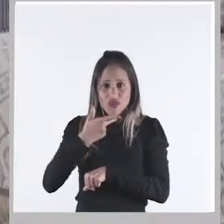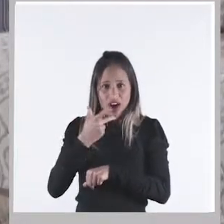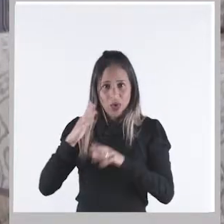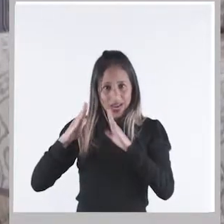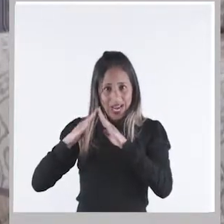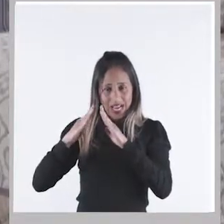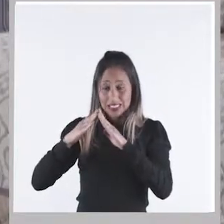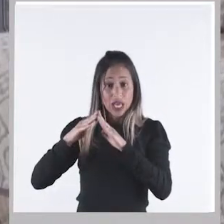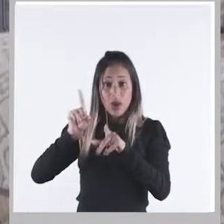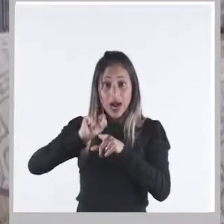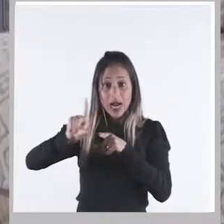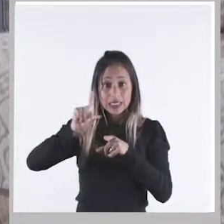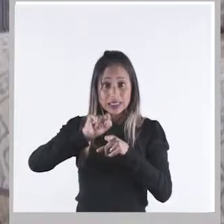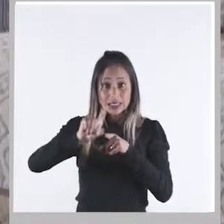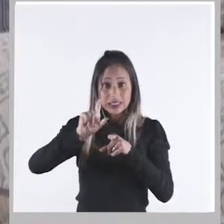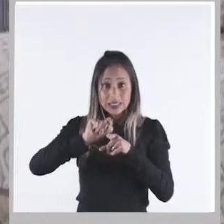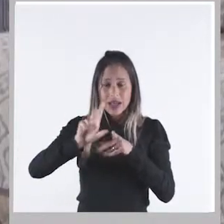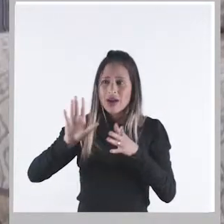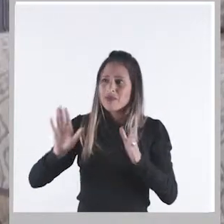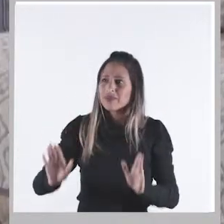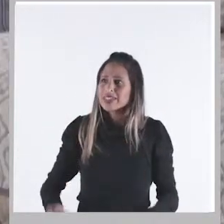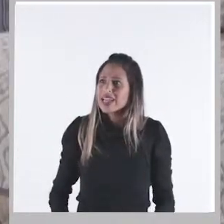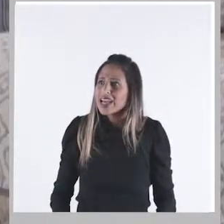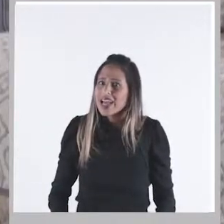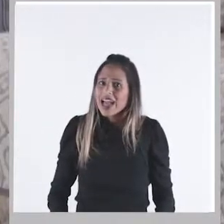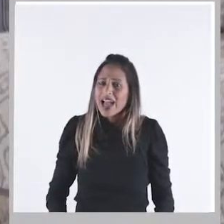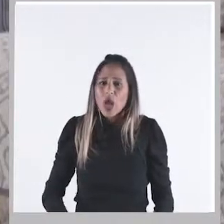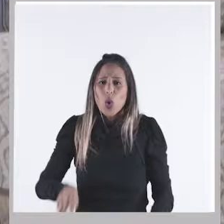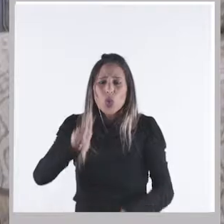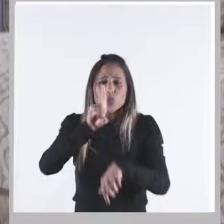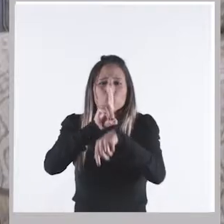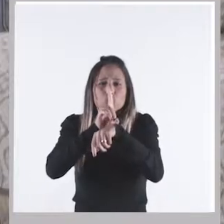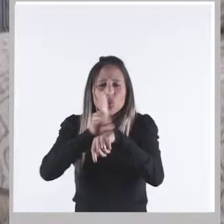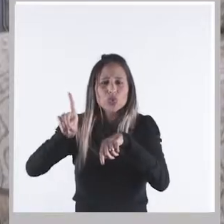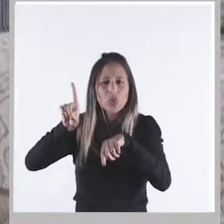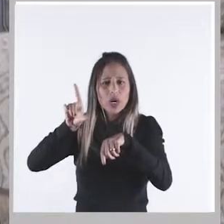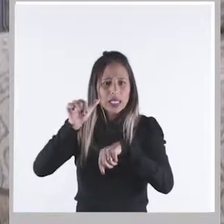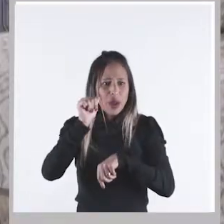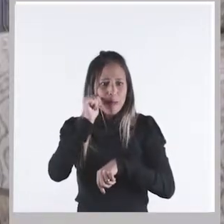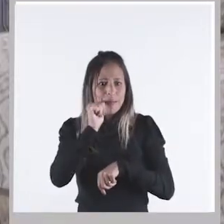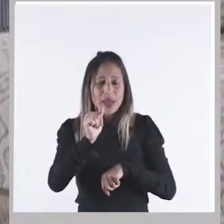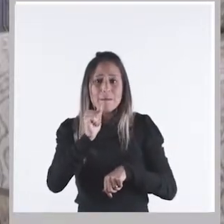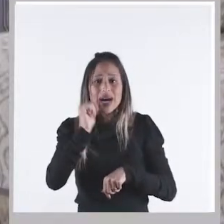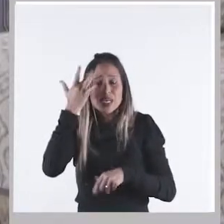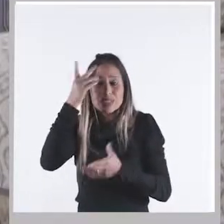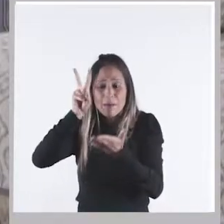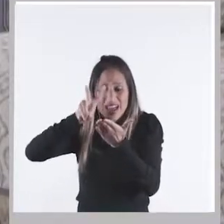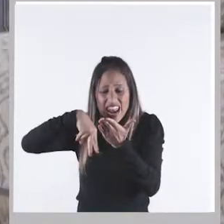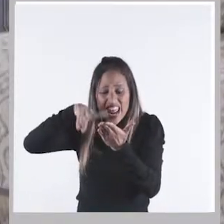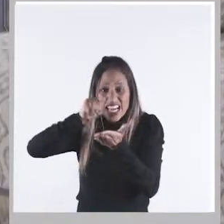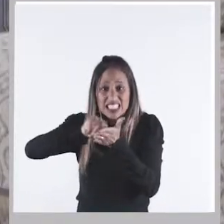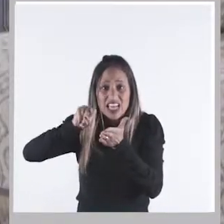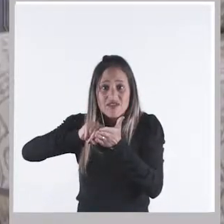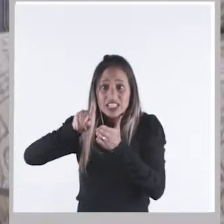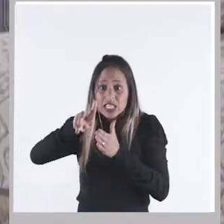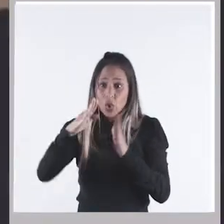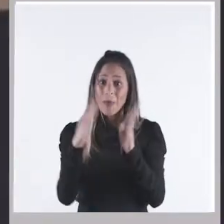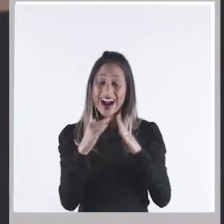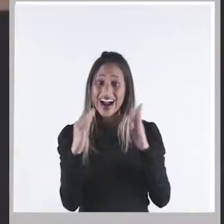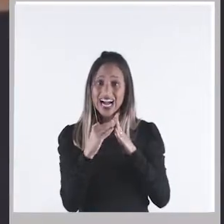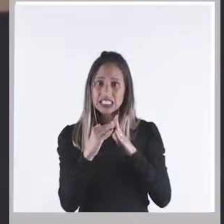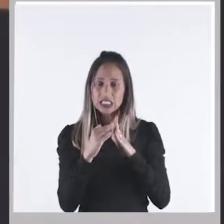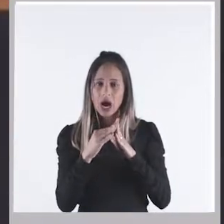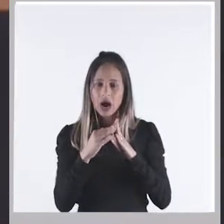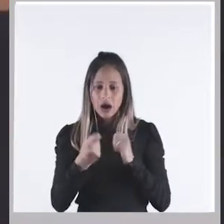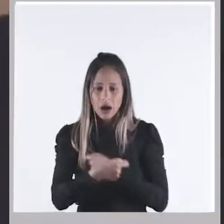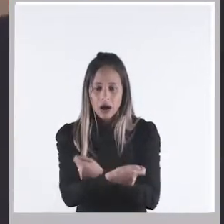moro de aluguel até hoje. Eu falo, velho, eu sou uma mulher que tem um doutorado. A minha mãe era uma analfabeta e deixou uma casa para os filhos. Né? Eu